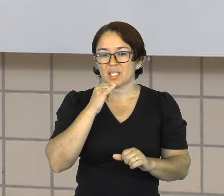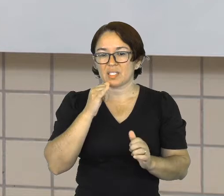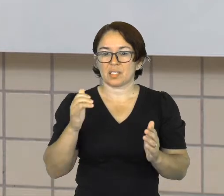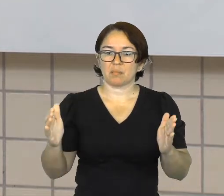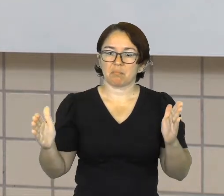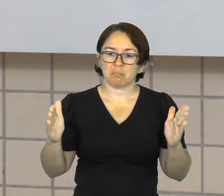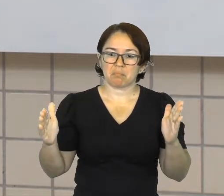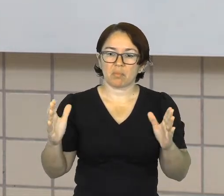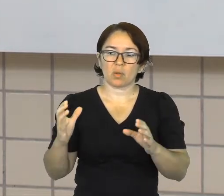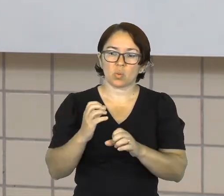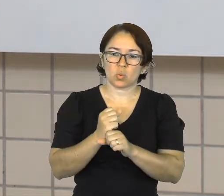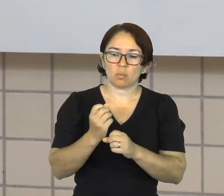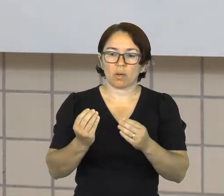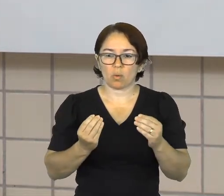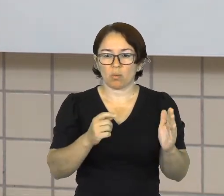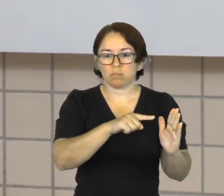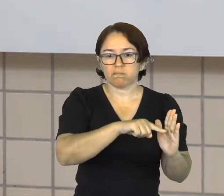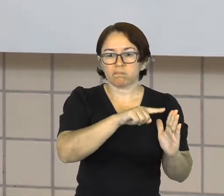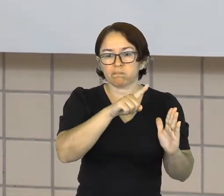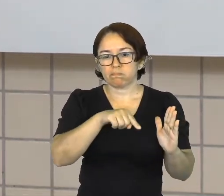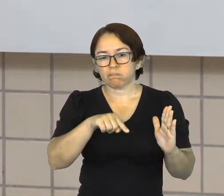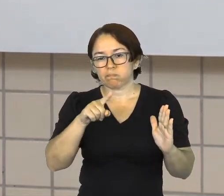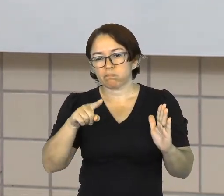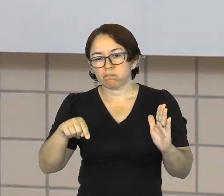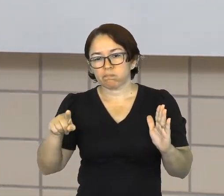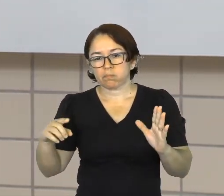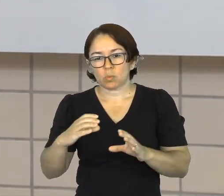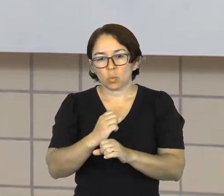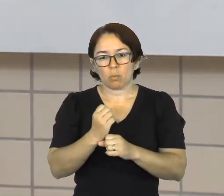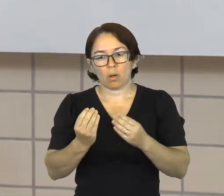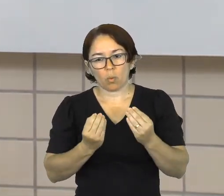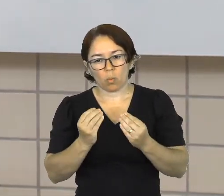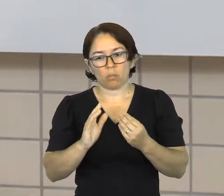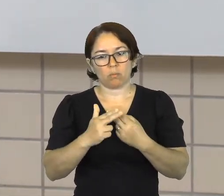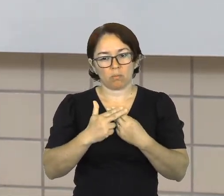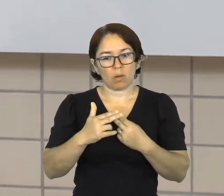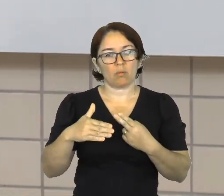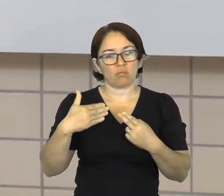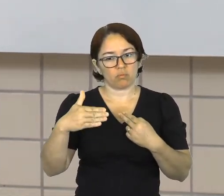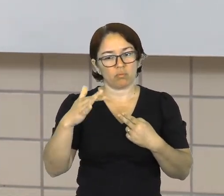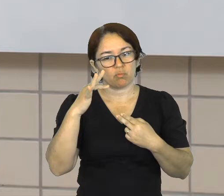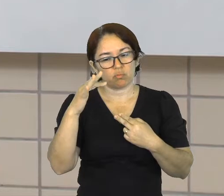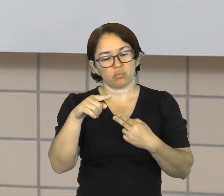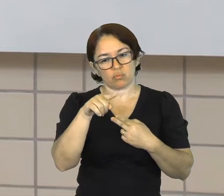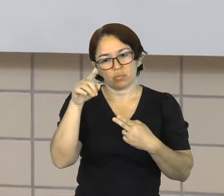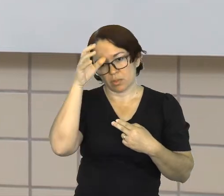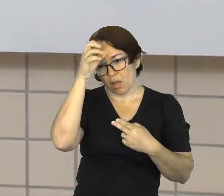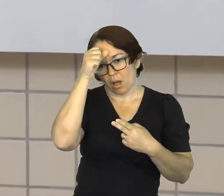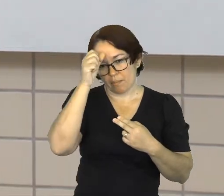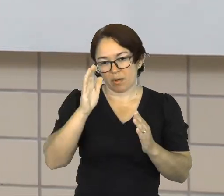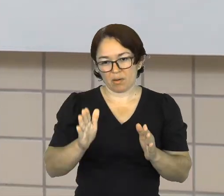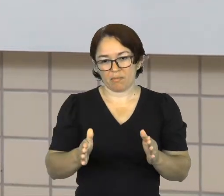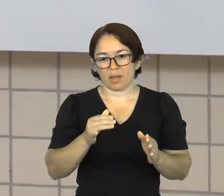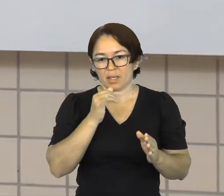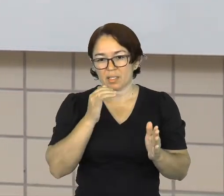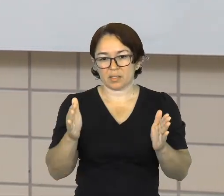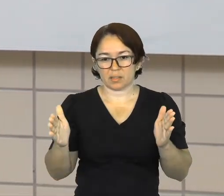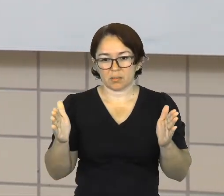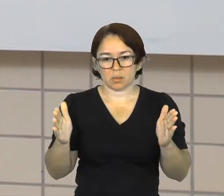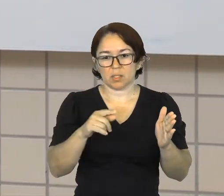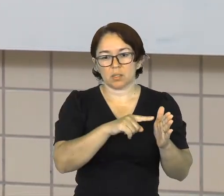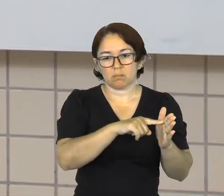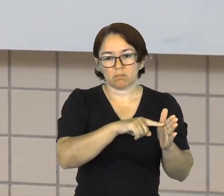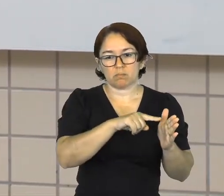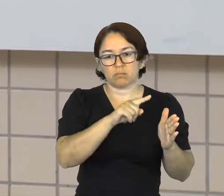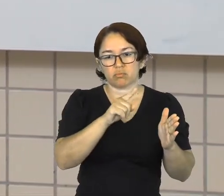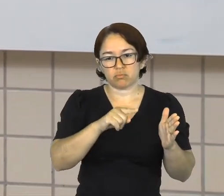a frequência de uma onda, certo? Mas isso é conteúdo mais pra frente. Por enquanto, a gente só vai entender que uma onda, ela tem esses componentes